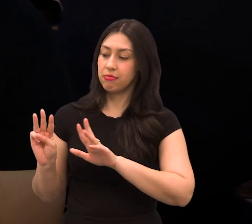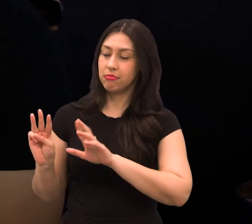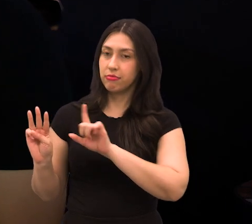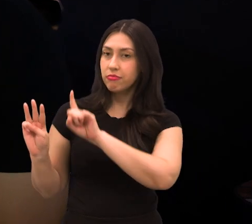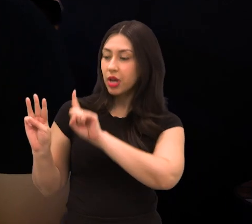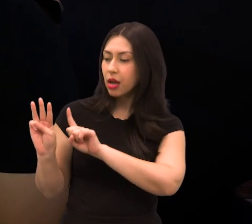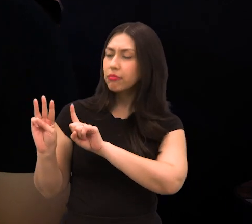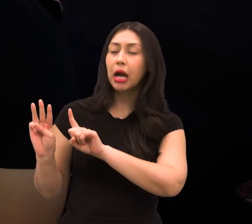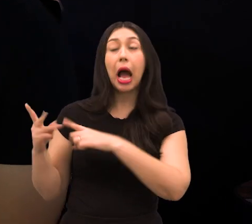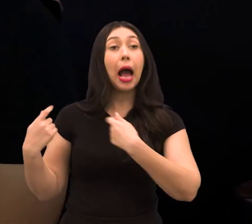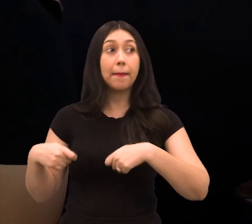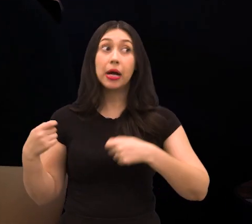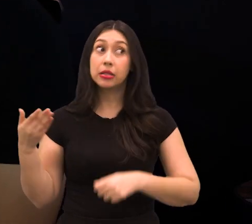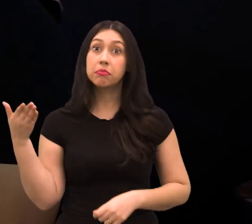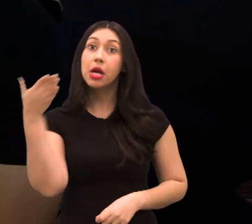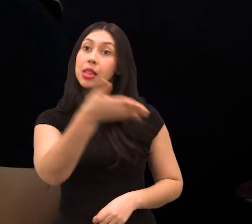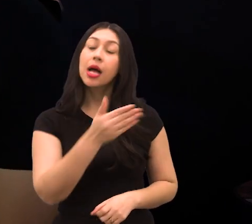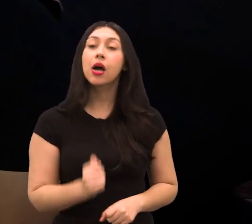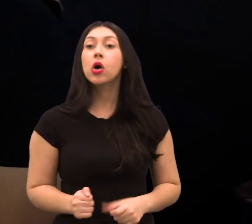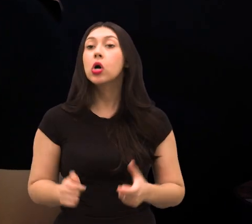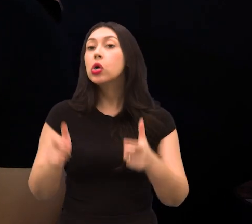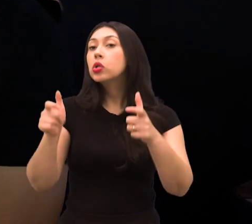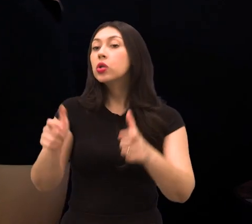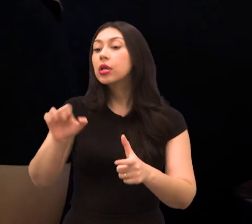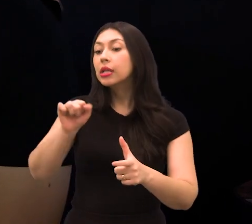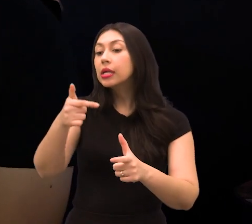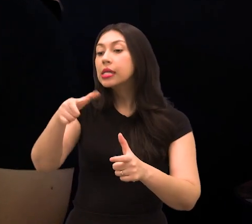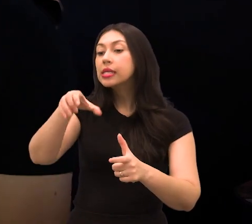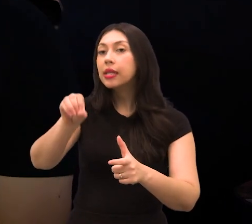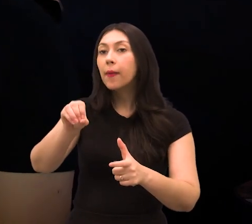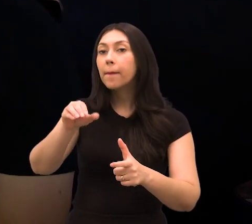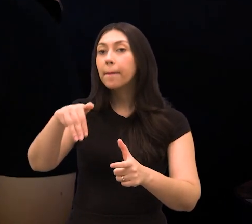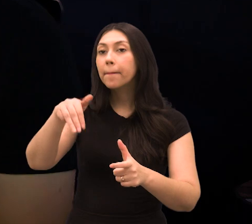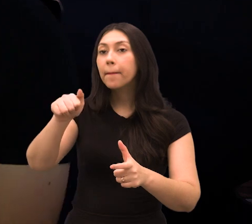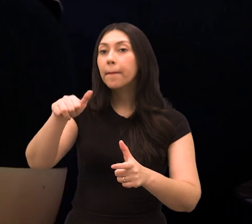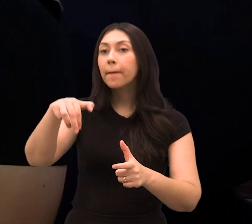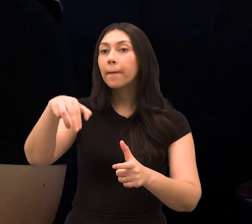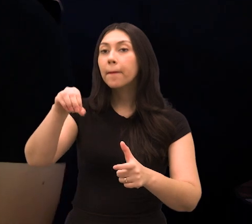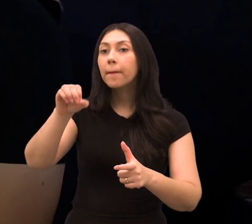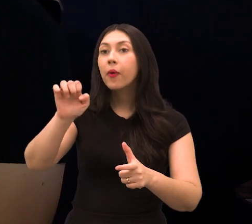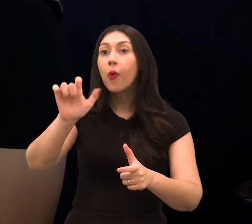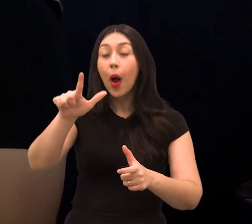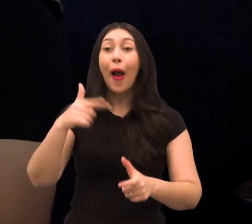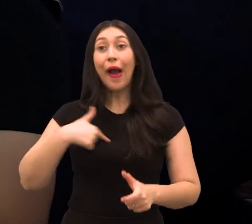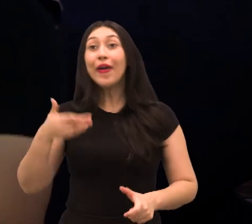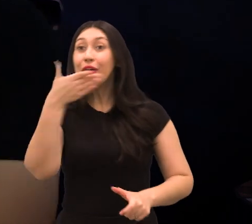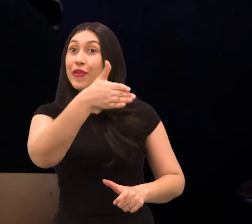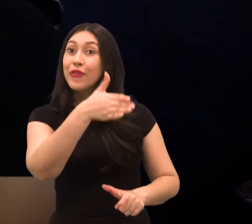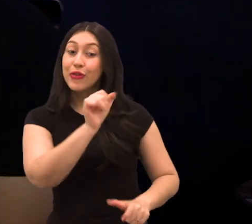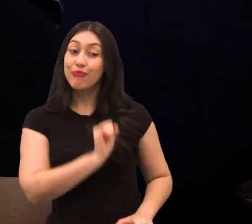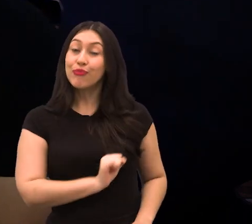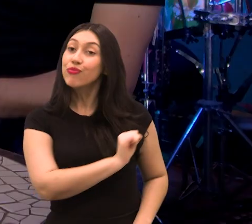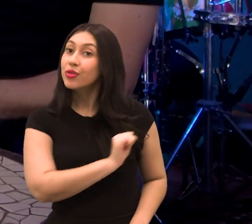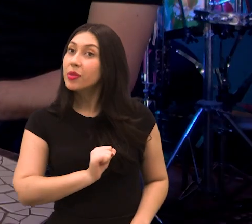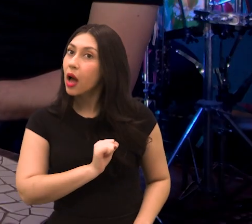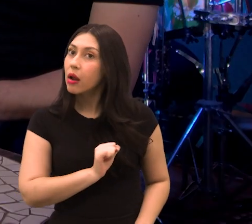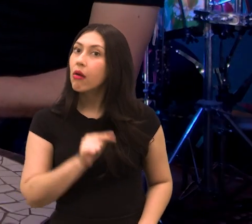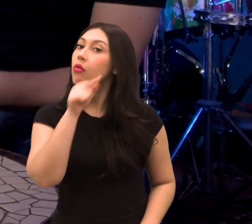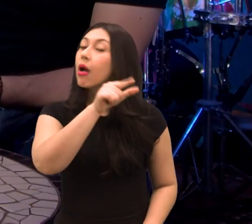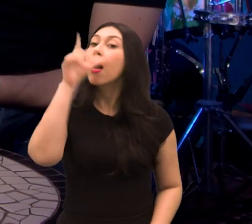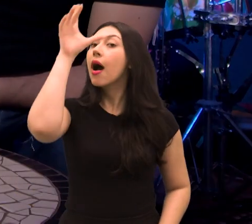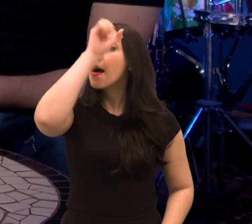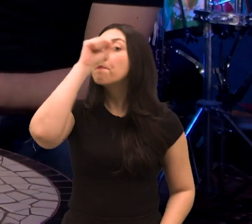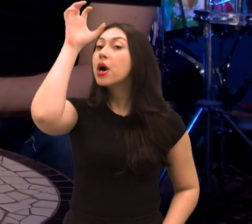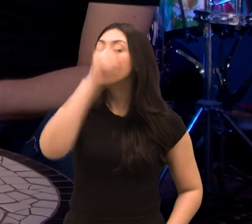muito bacana, não sei o quê. Chamava Ginásio São Manuel. E aí eu fui ser seminarista também. Lá eu aprendi a tocar violão,